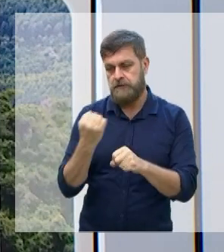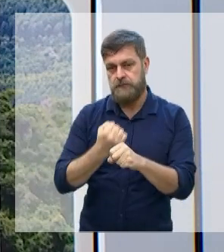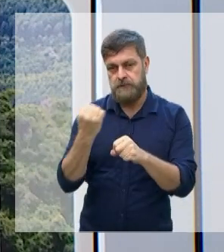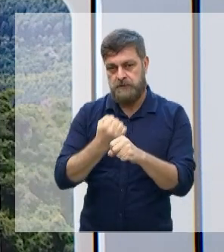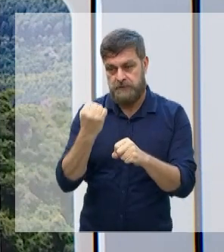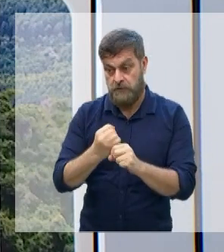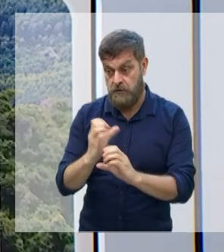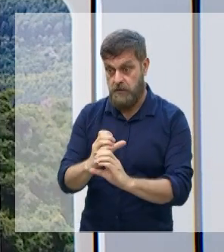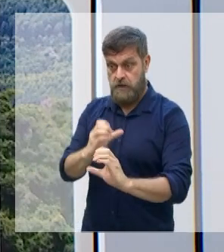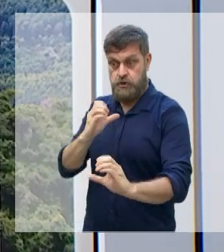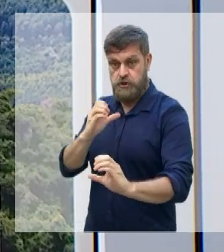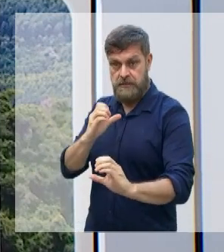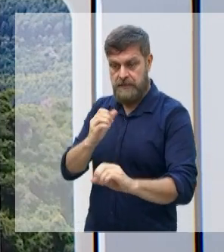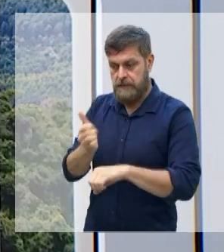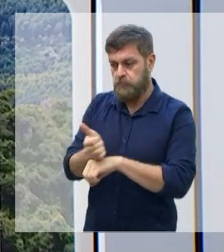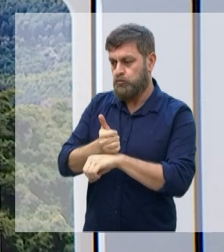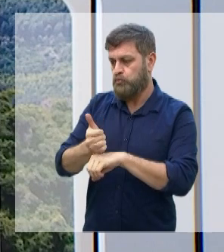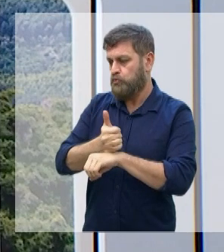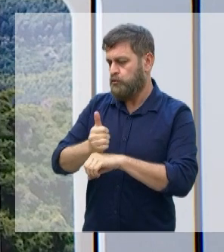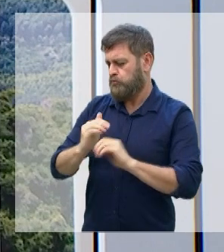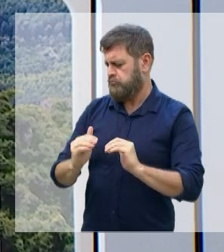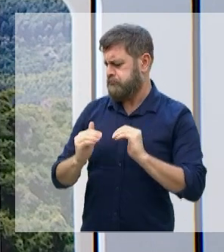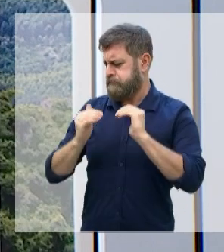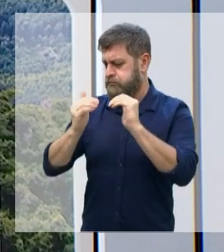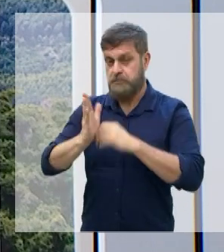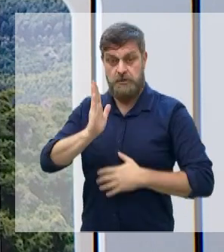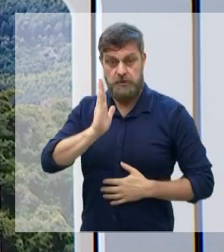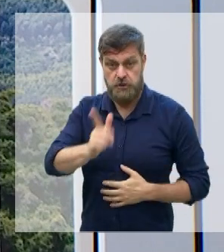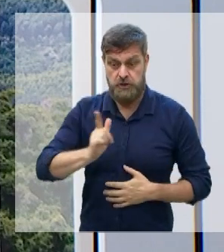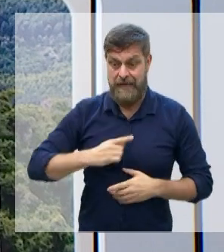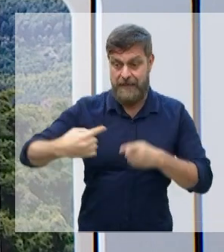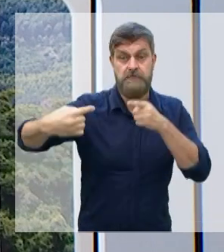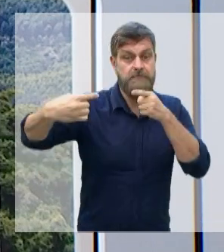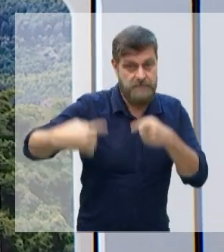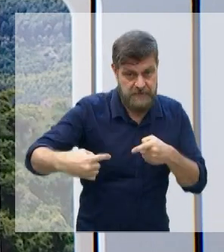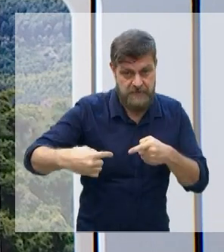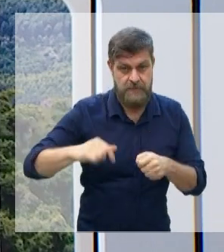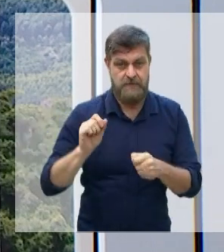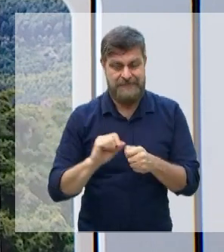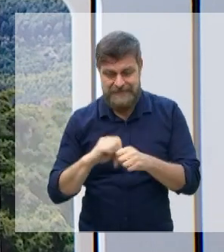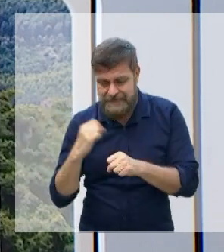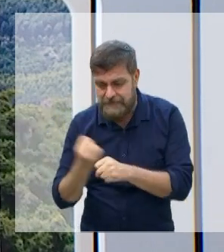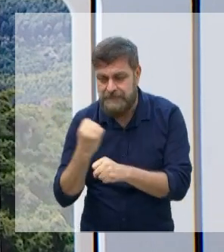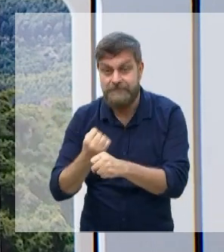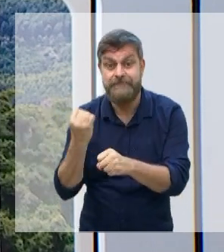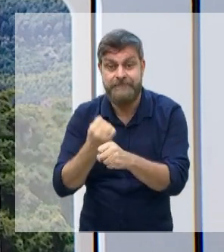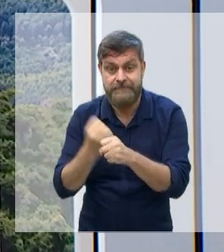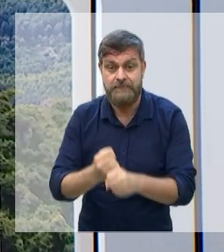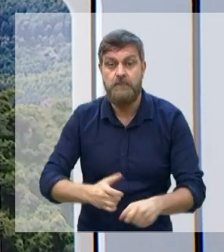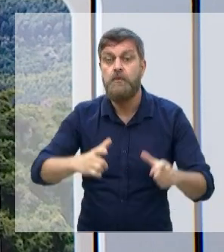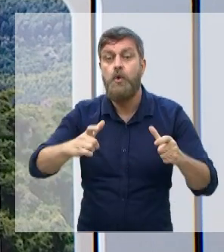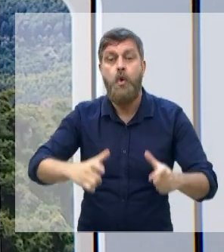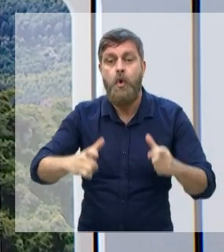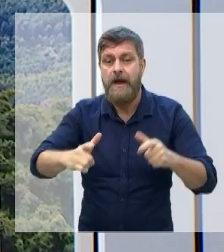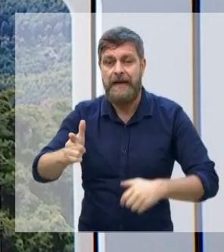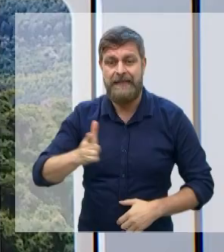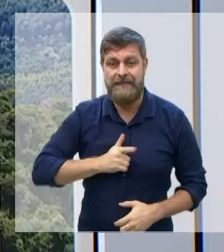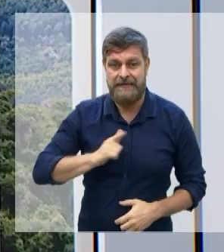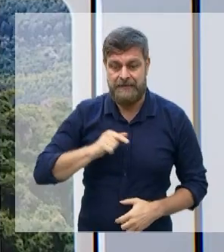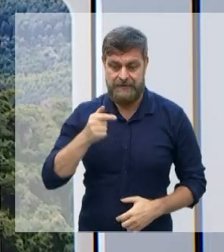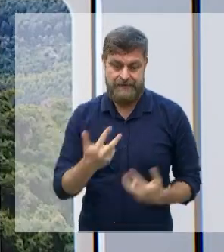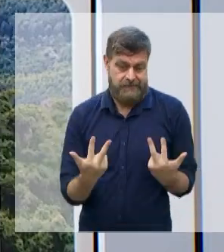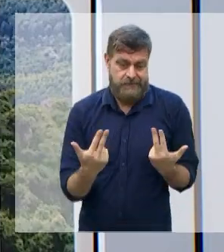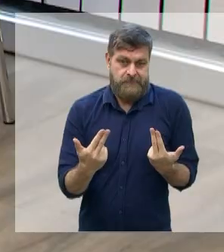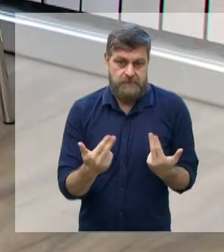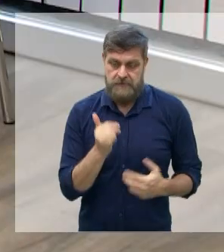de engenharia ela seria seria um desafio tremendo fazer uma obra dessa no ambiente que fosse um ambiente como